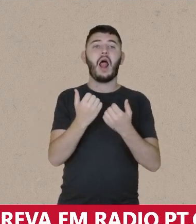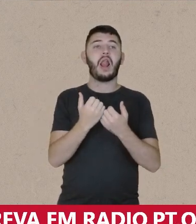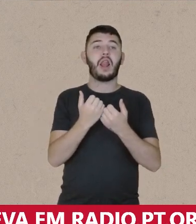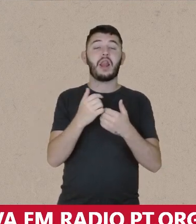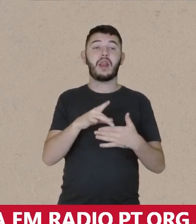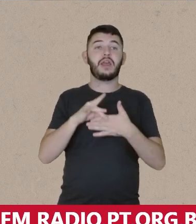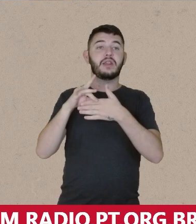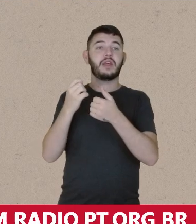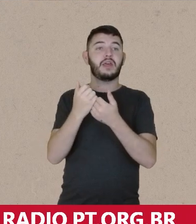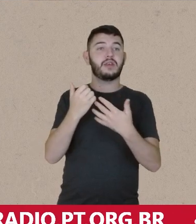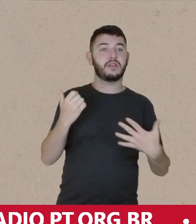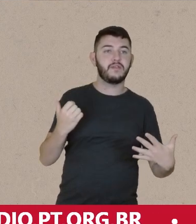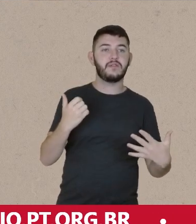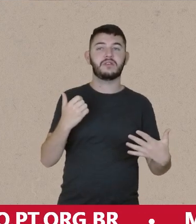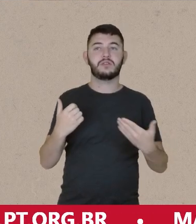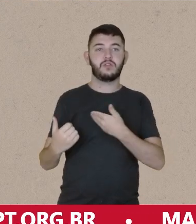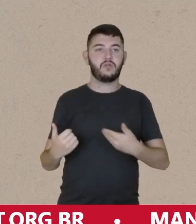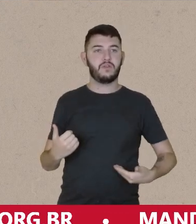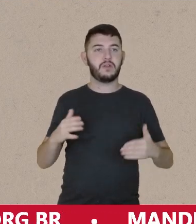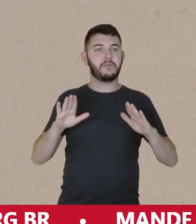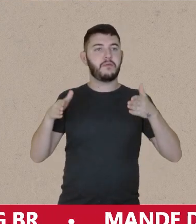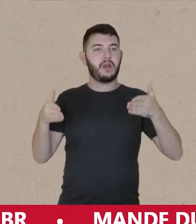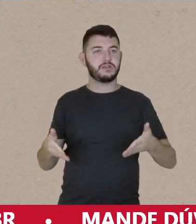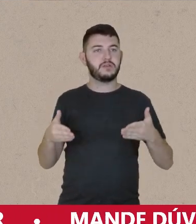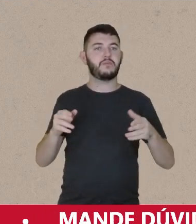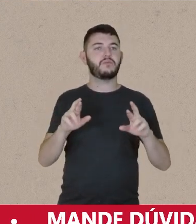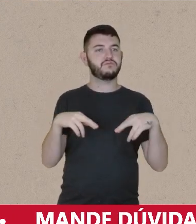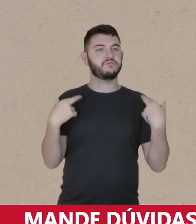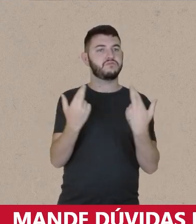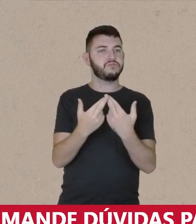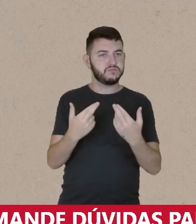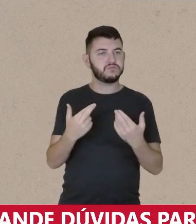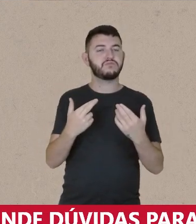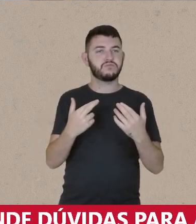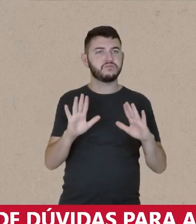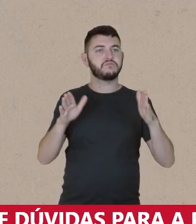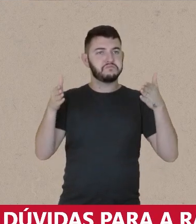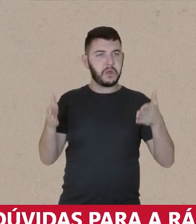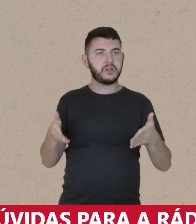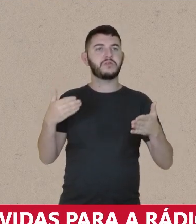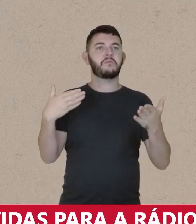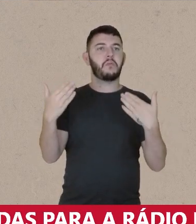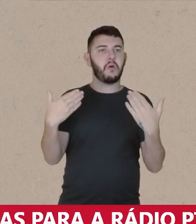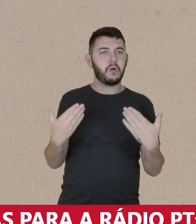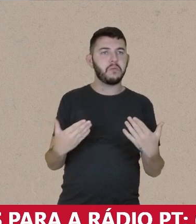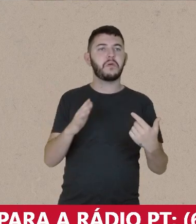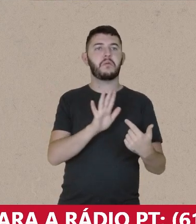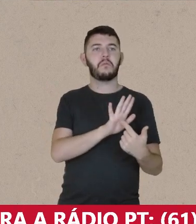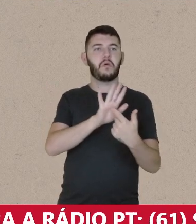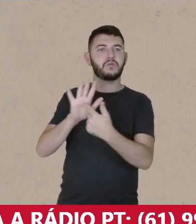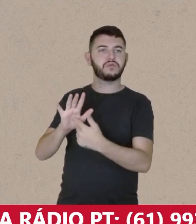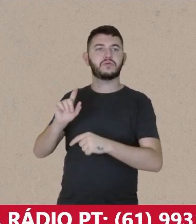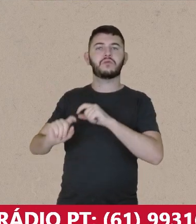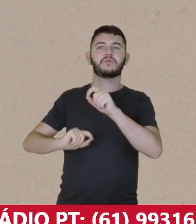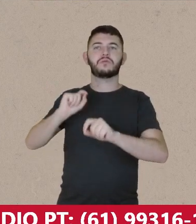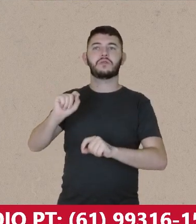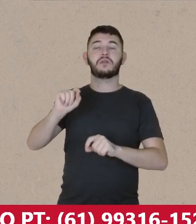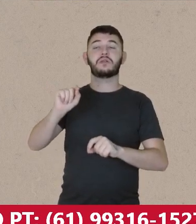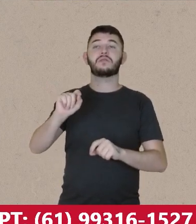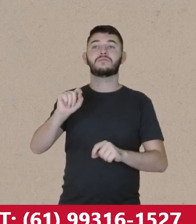governo esteve presente nas conversas e, enfim, sinalizou que